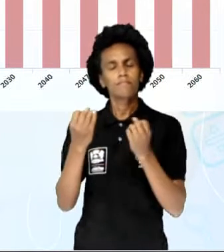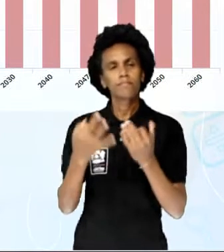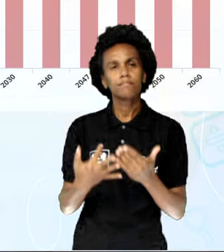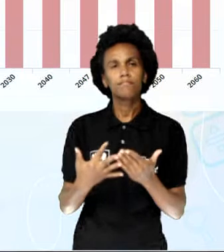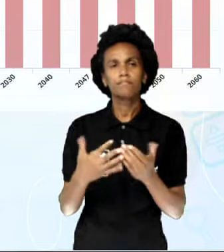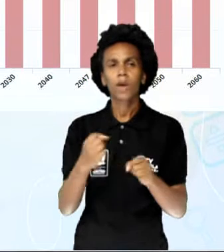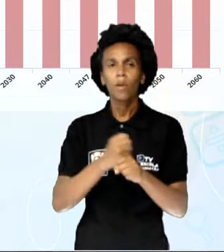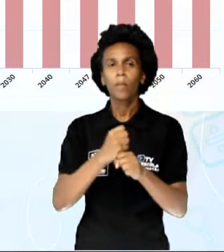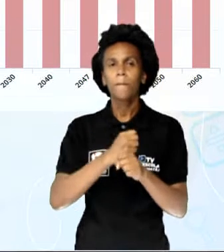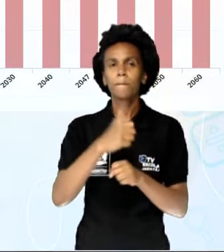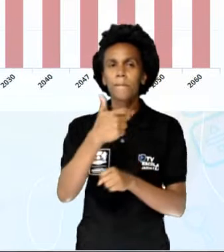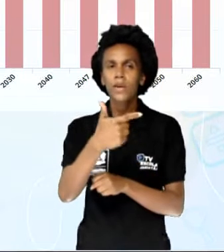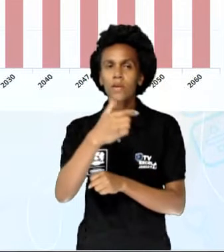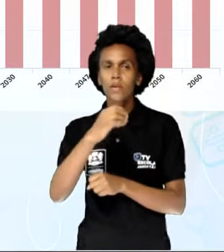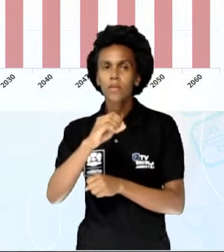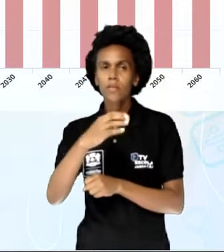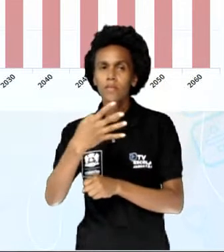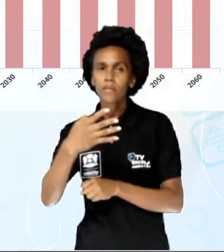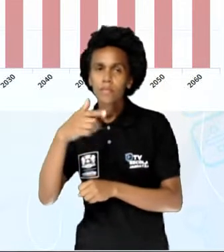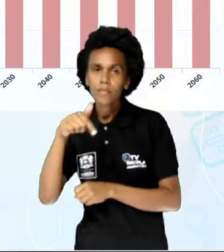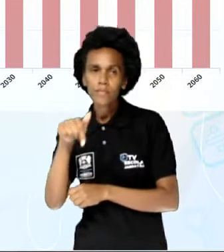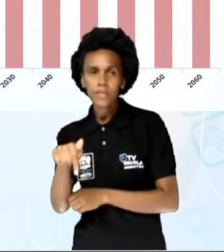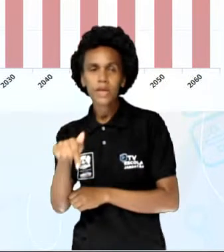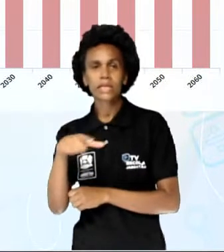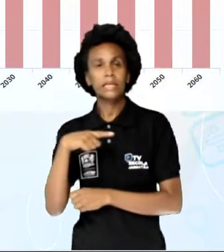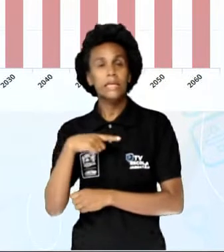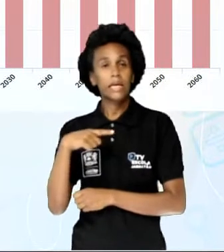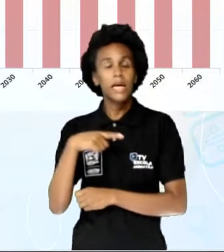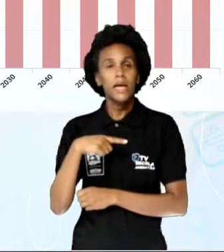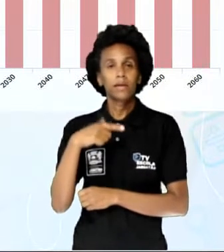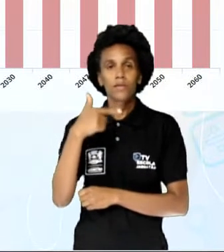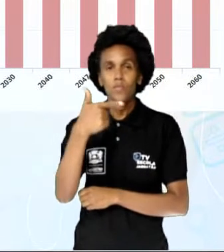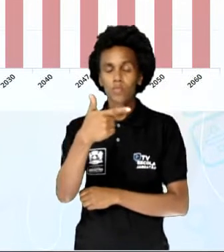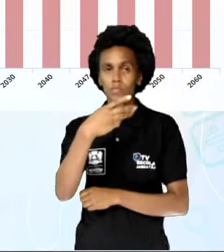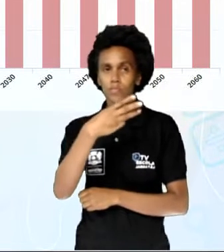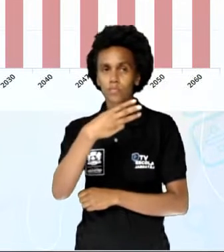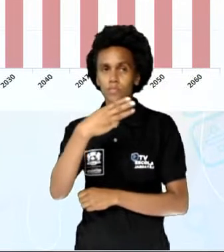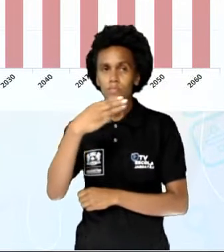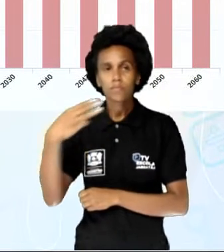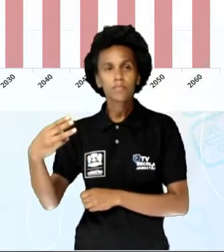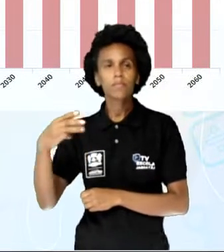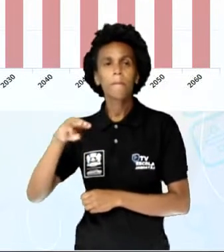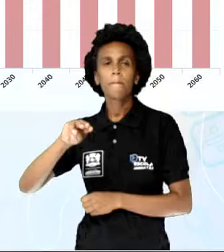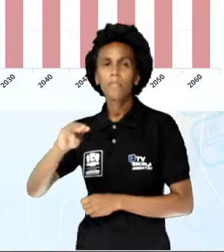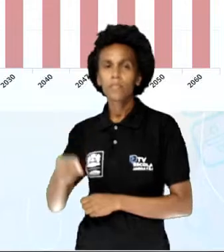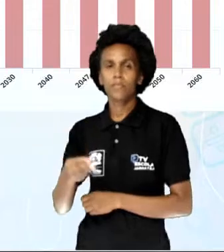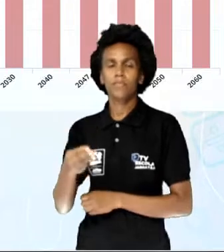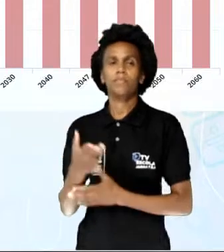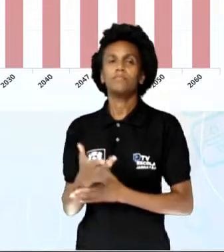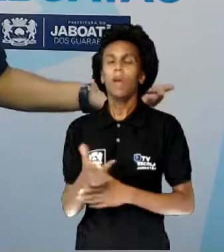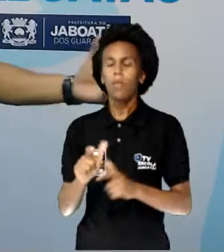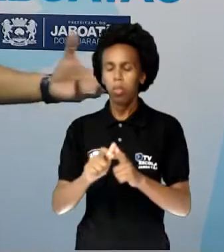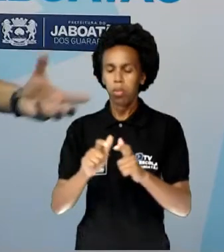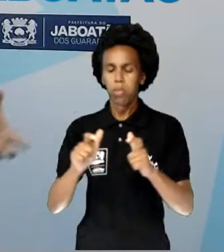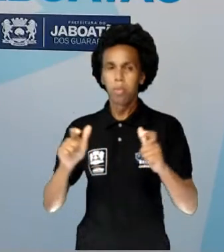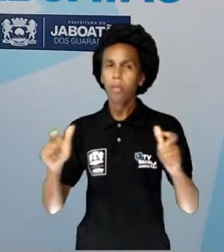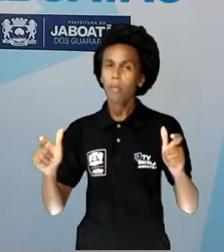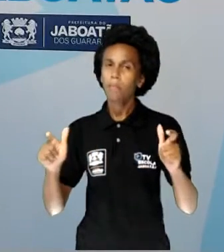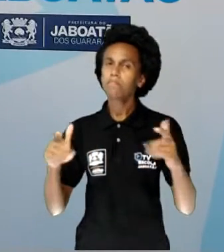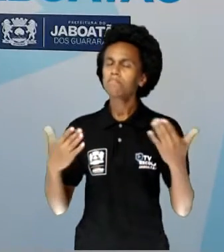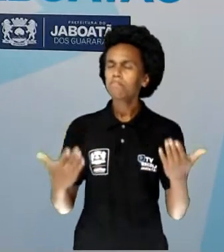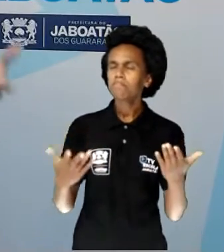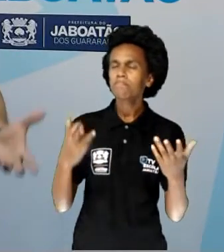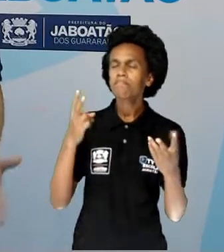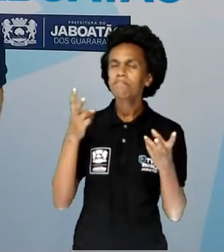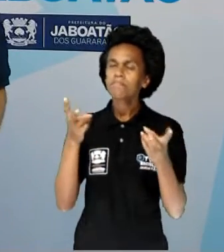vamos crescer um pouquinho aí, cerca de 20 milhões de habitantes. Mas vejam que no passado, 20 milhões de habitantes, a gente crescia em 20